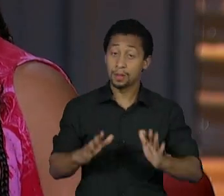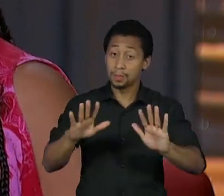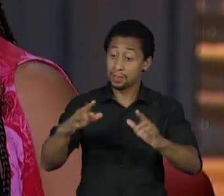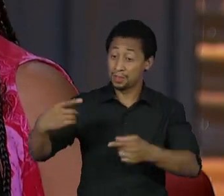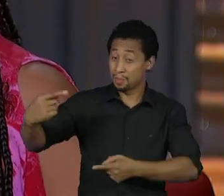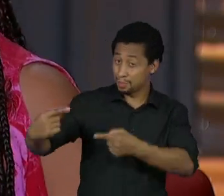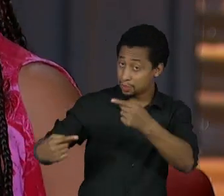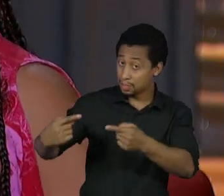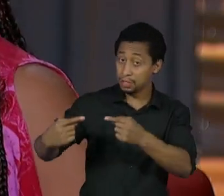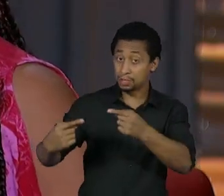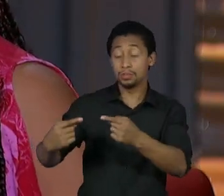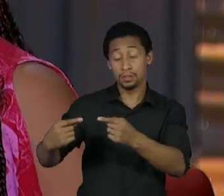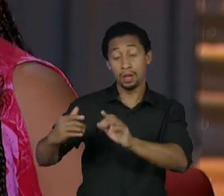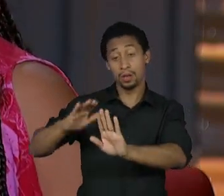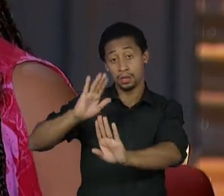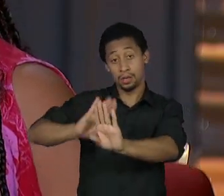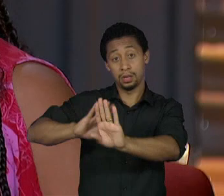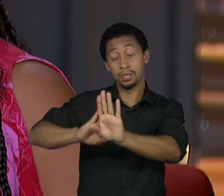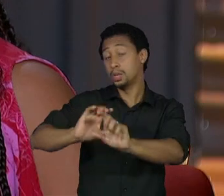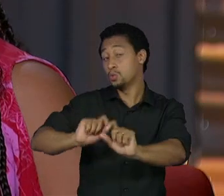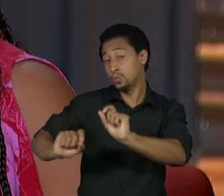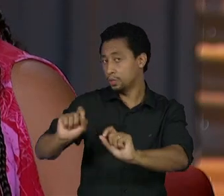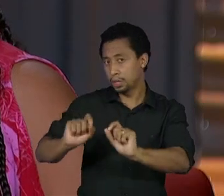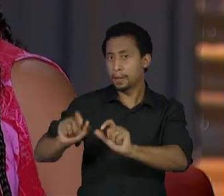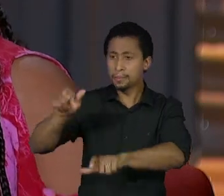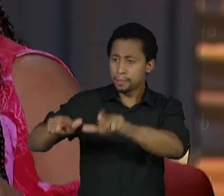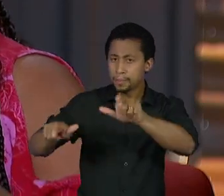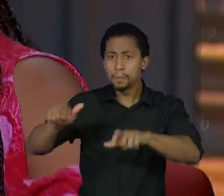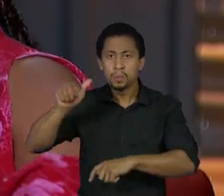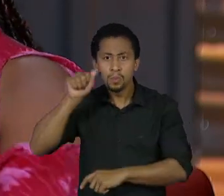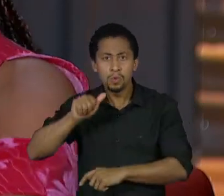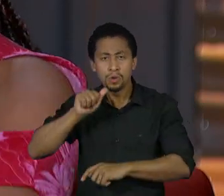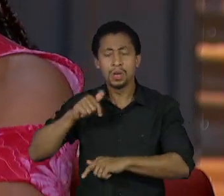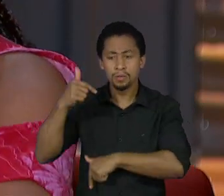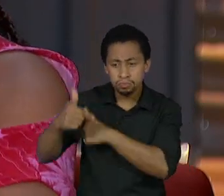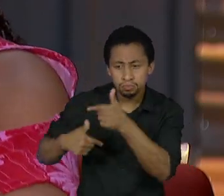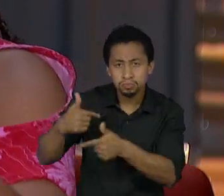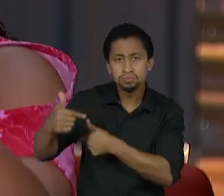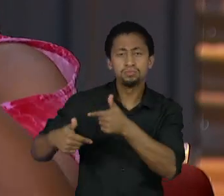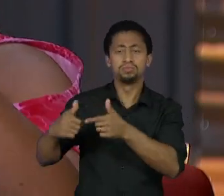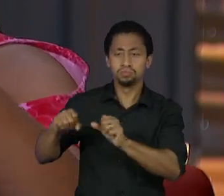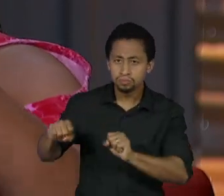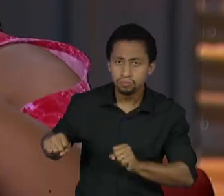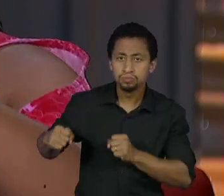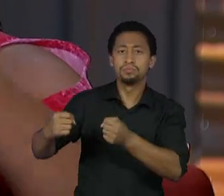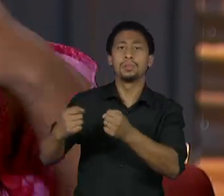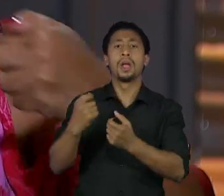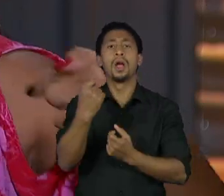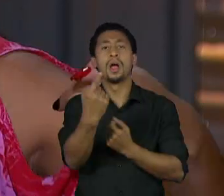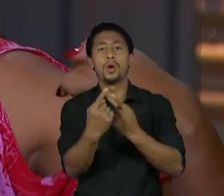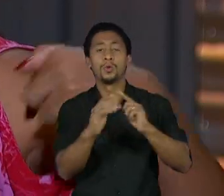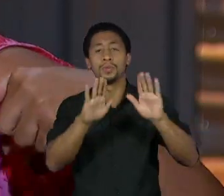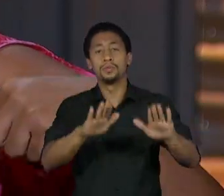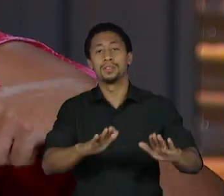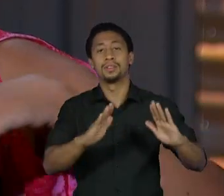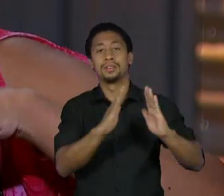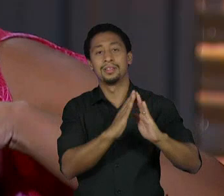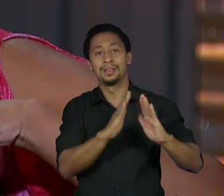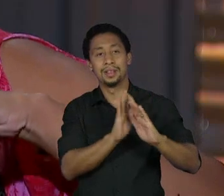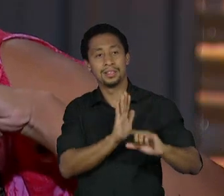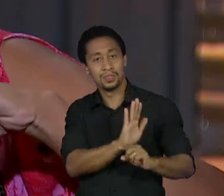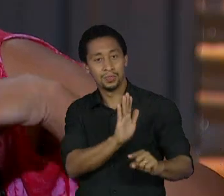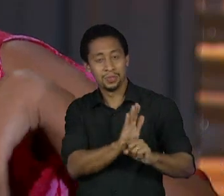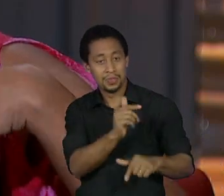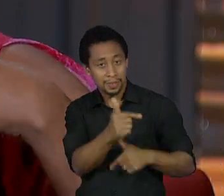mulheres negras que saem de casa para trabalhar enquanto outras mulheres ficam em casa e ajudam nessa relação, né, com as crianças.